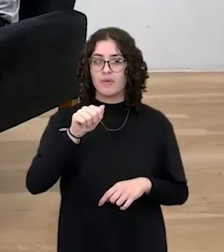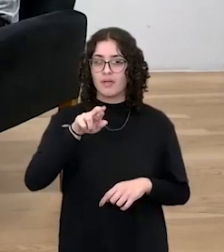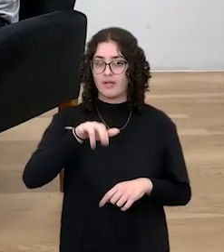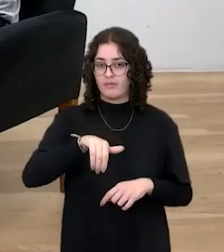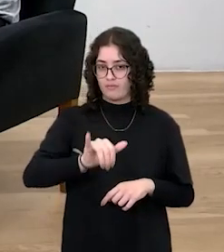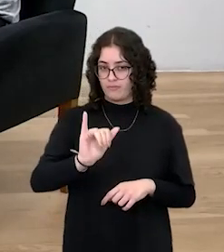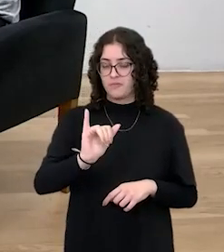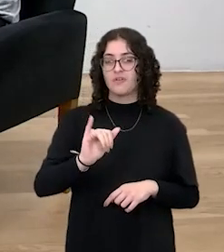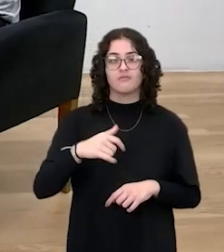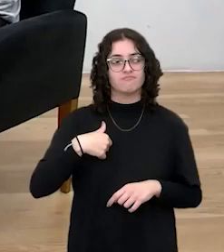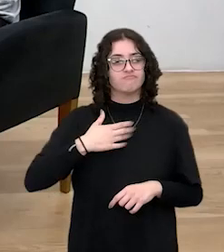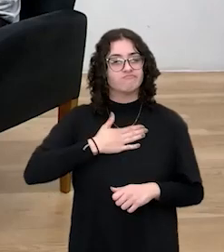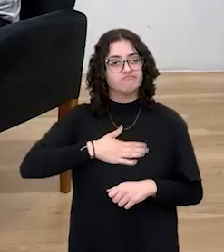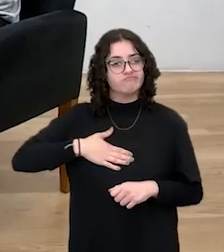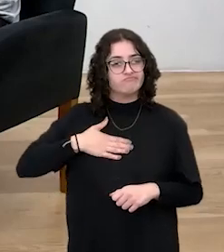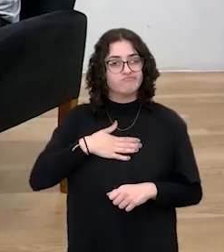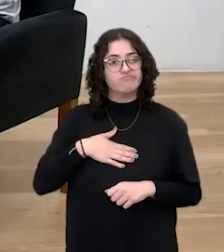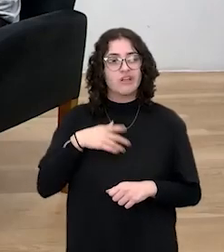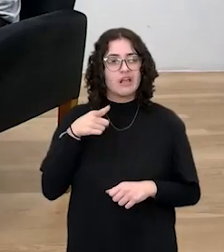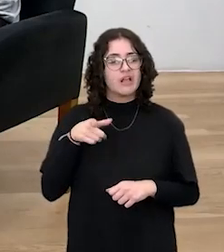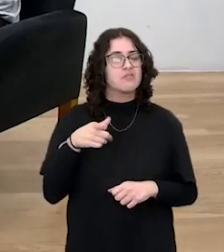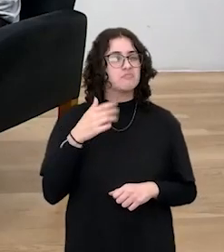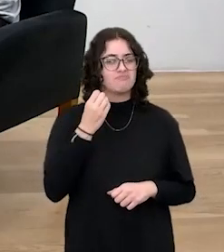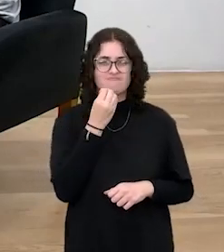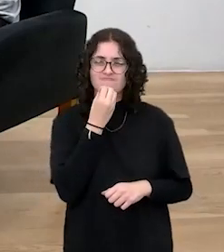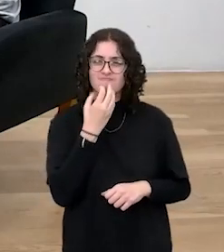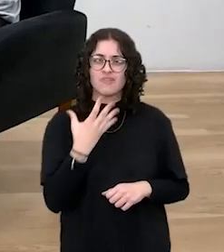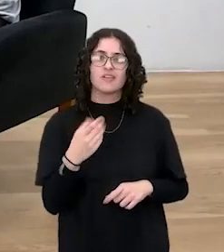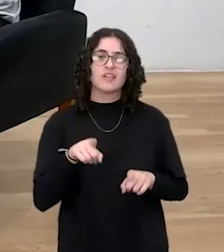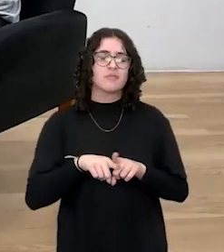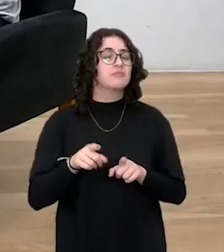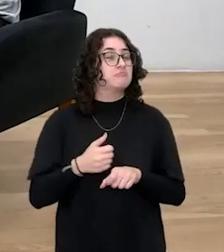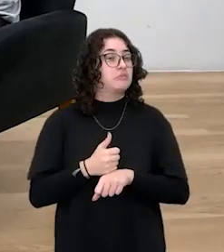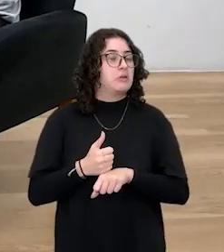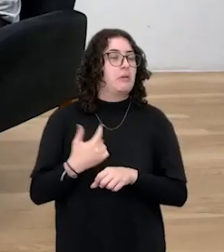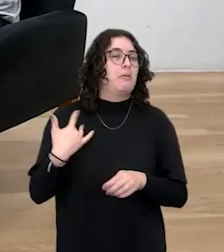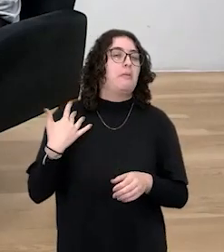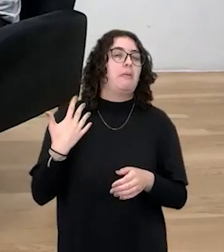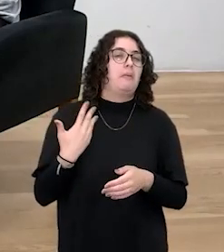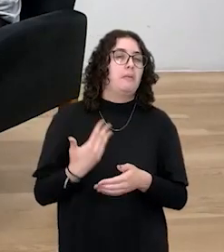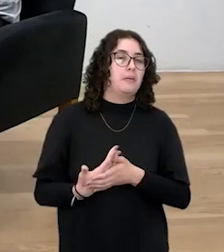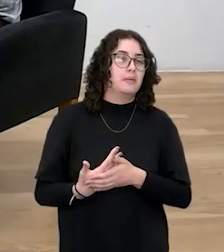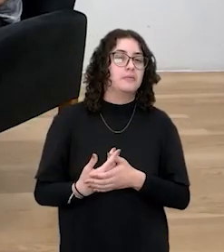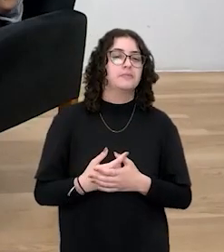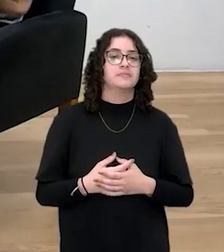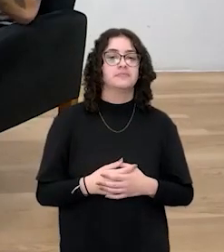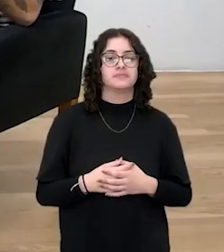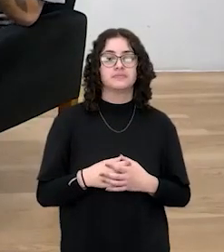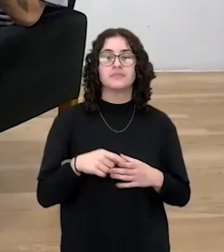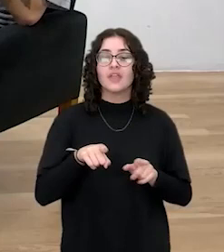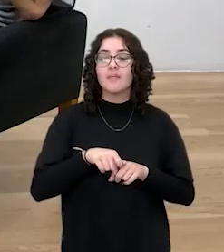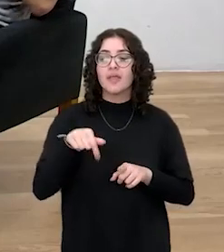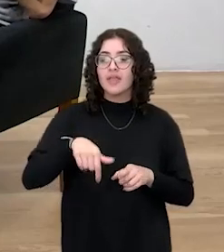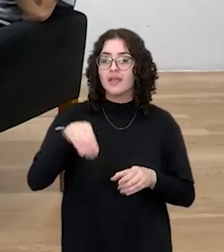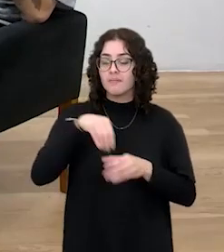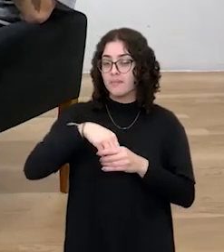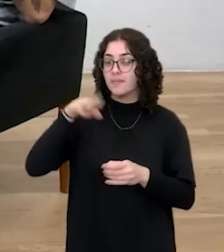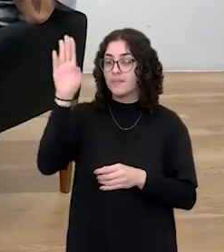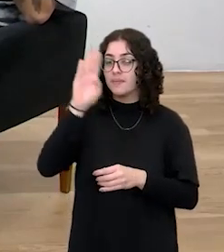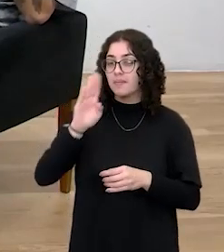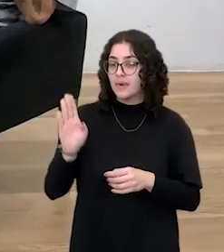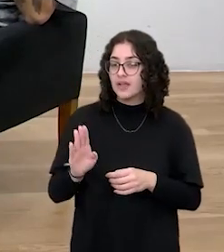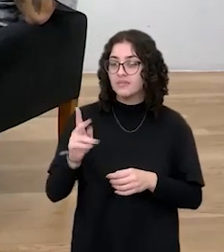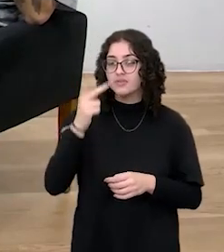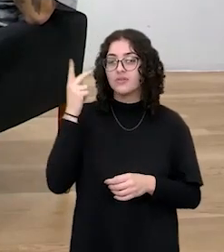Sim. Eu acho a Meryl Streep uma mega atriz, né? Também tem uma carreira. E nacional? Quem que você colocaria aí,